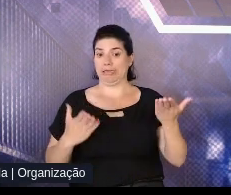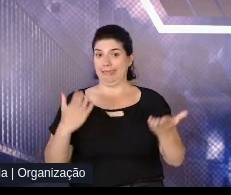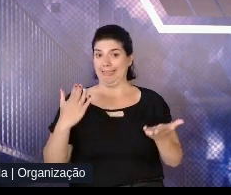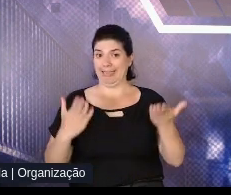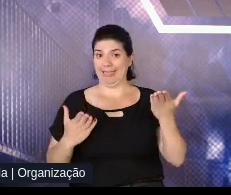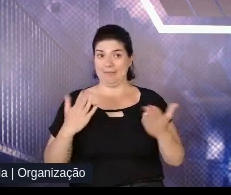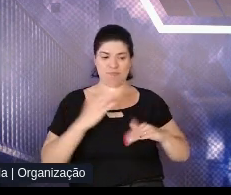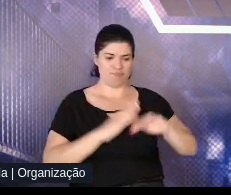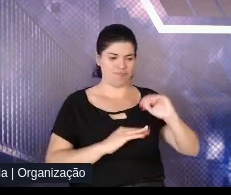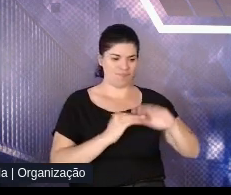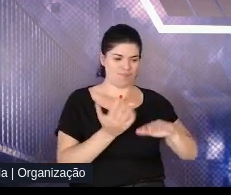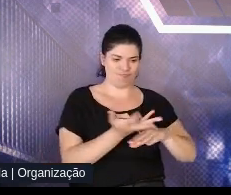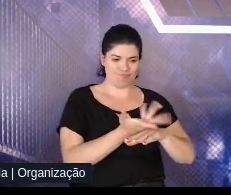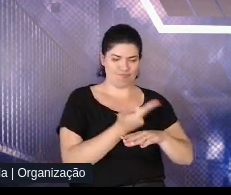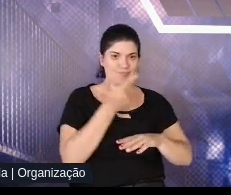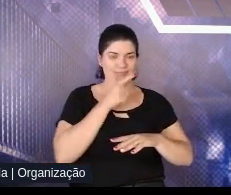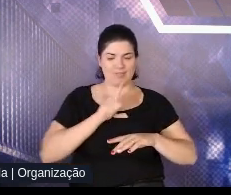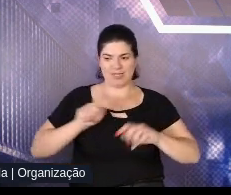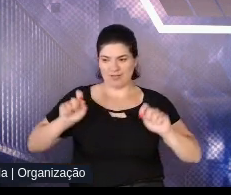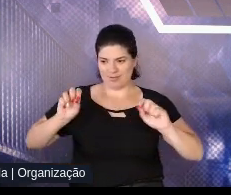obra.